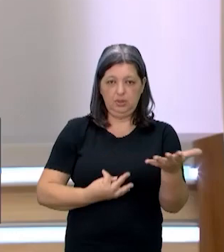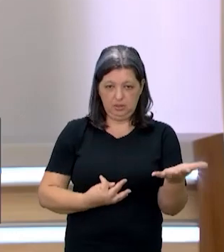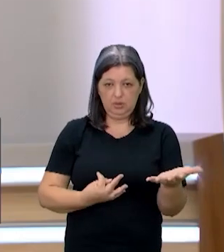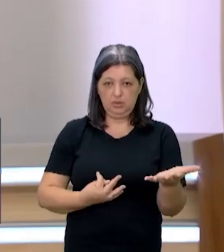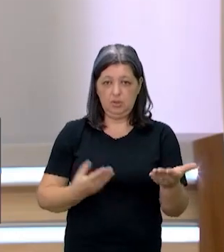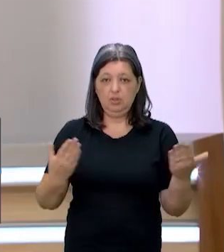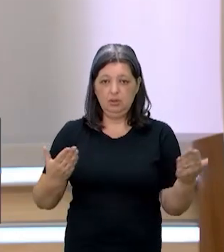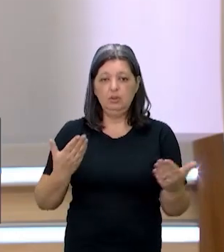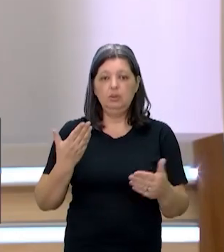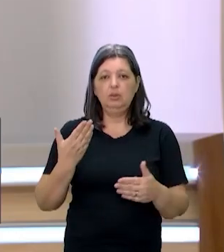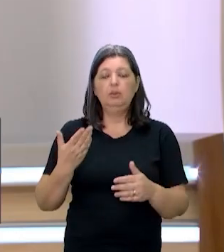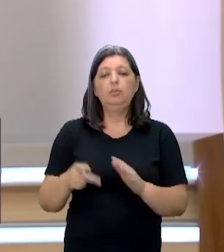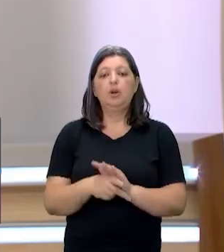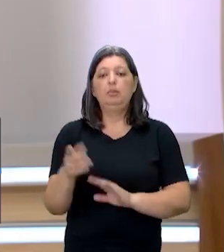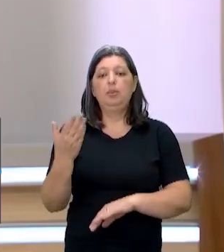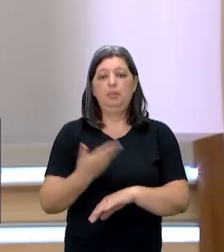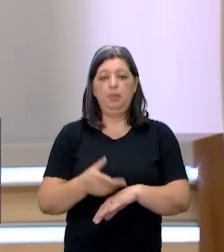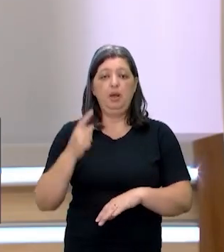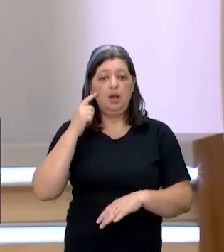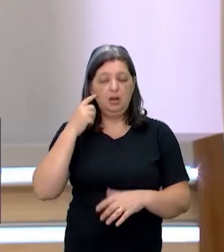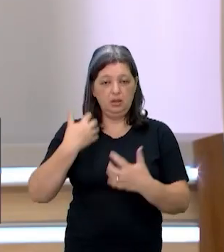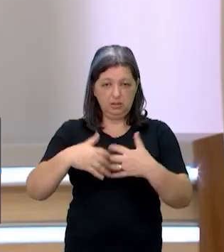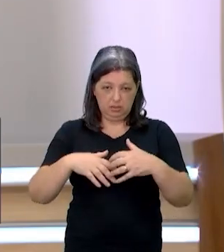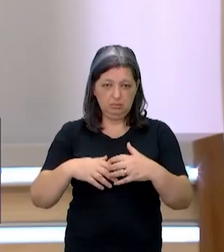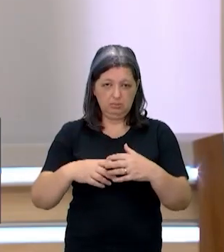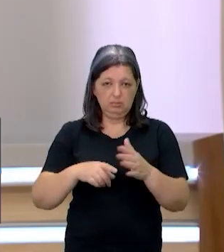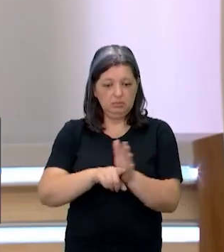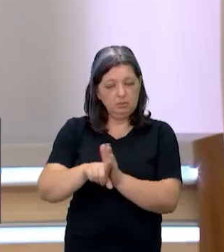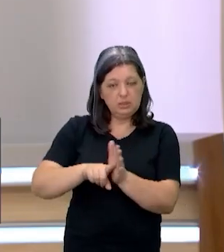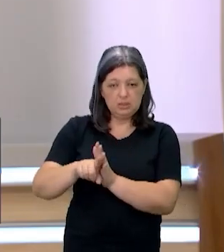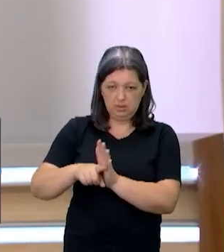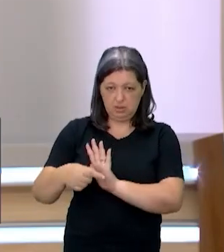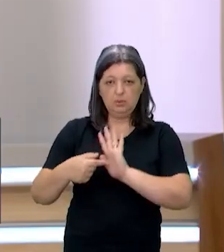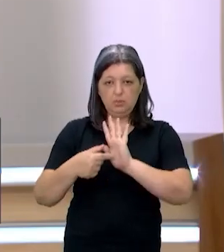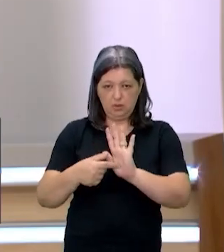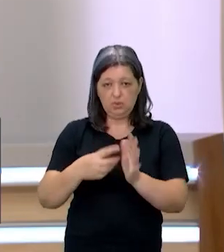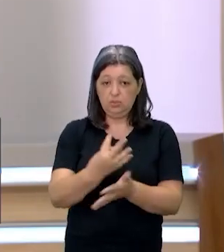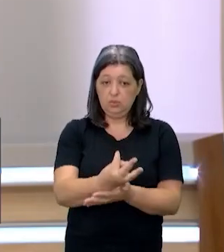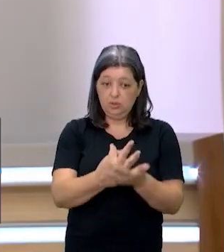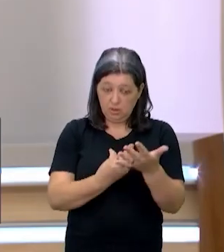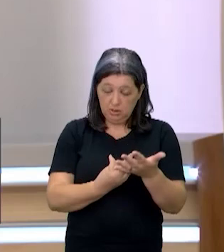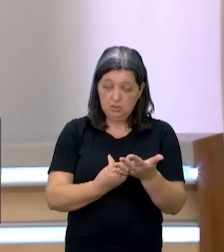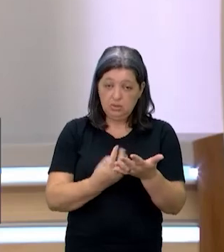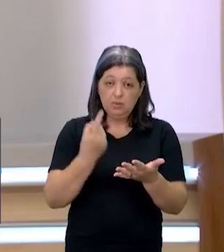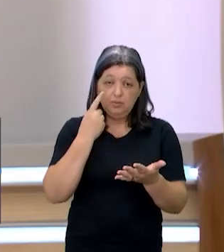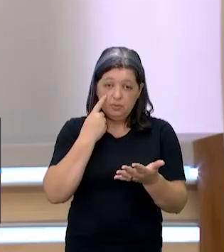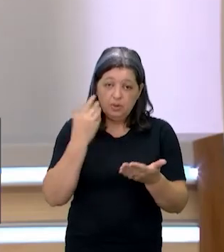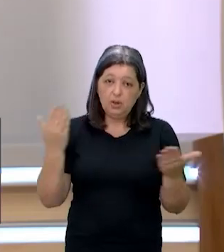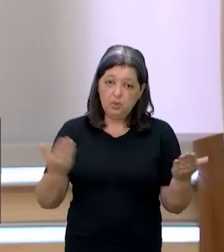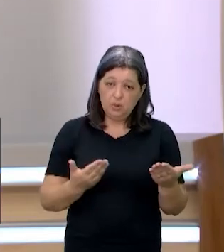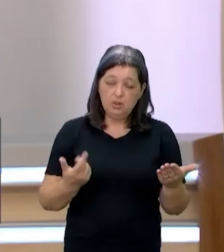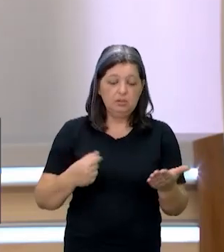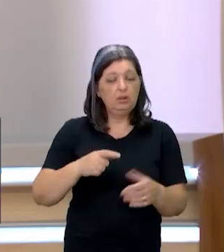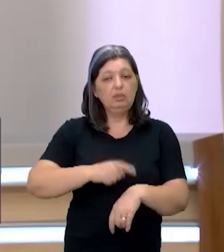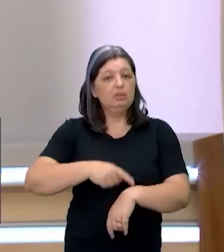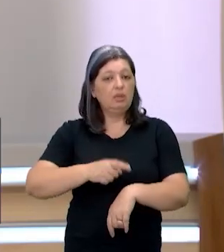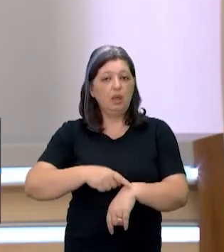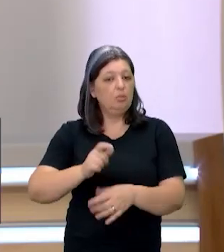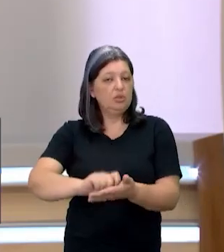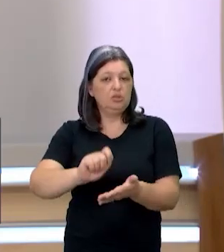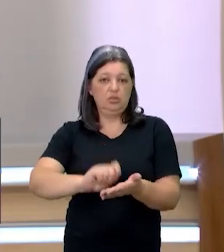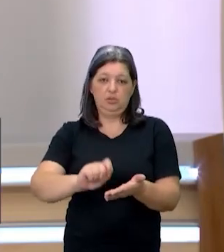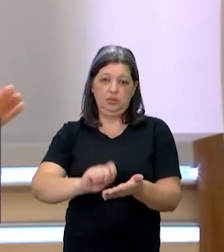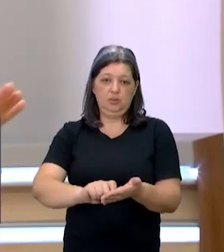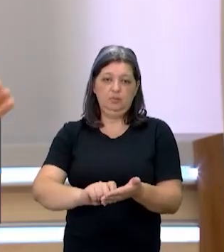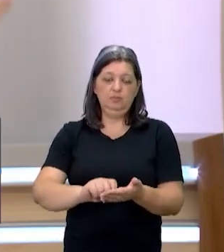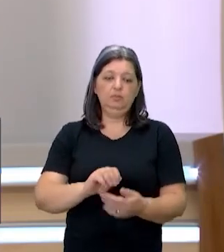Agora a gente vai partir para a leitura. A gente já fez a reflexão dos dados que são apresentados no texto que vocês viram agora. Então, se você não teve tempo de anotar, fica